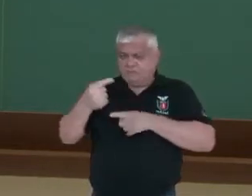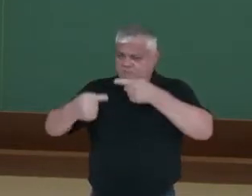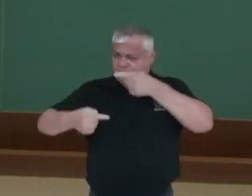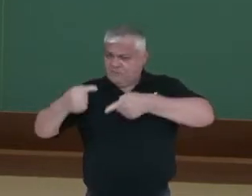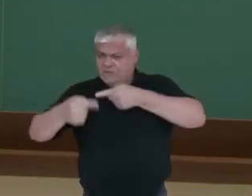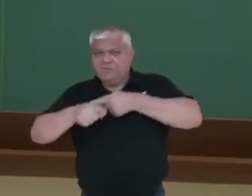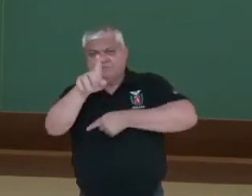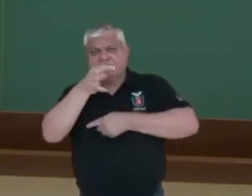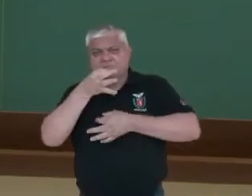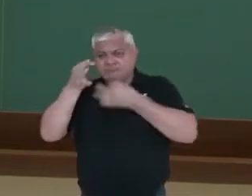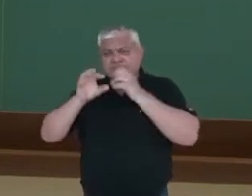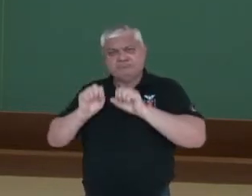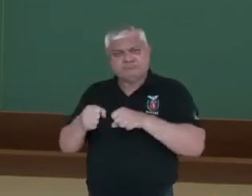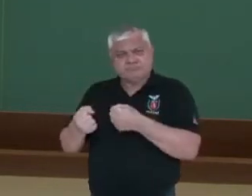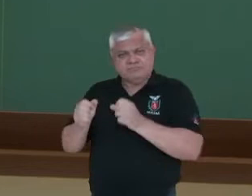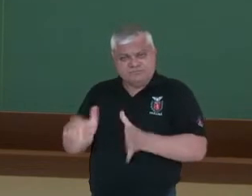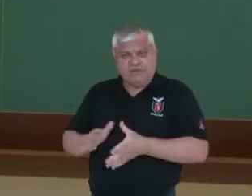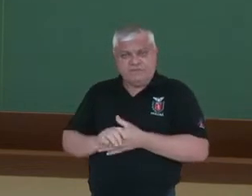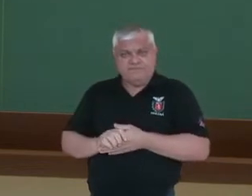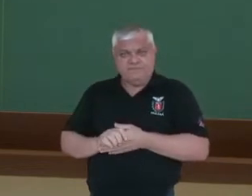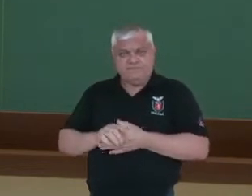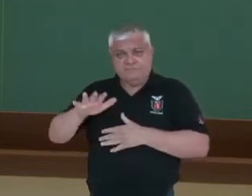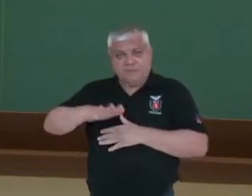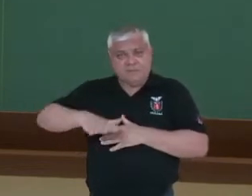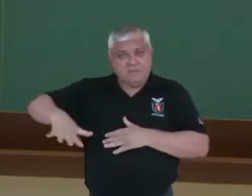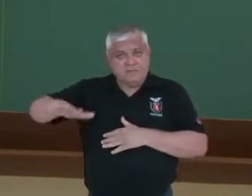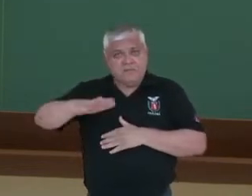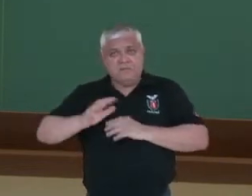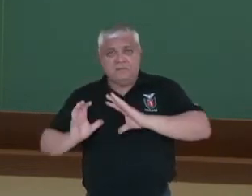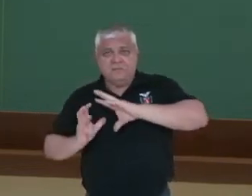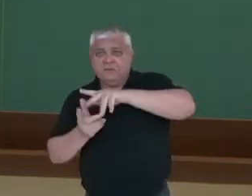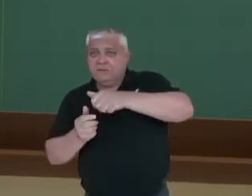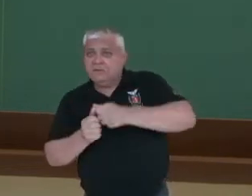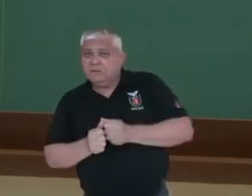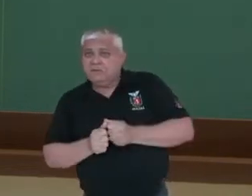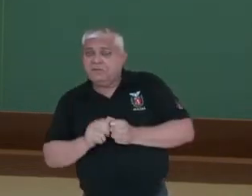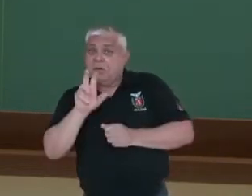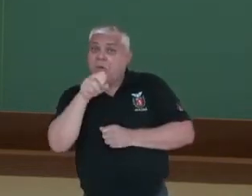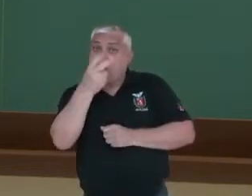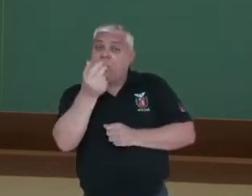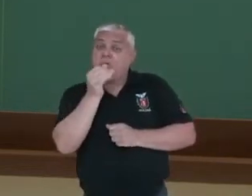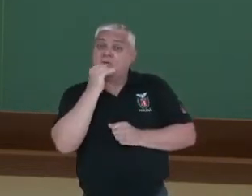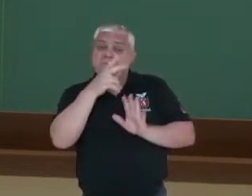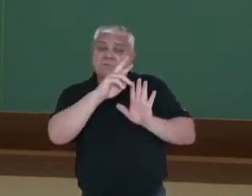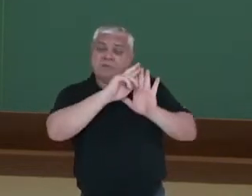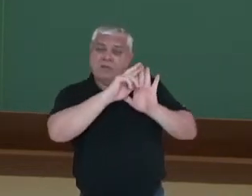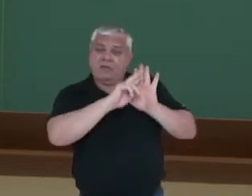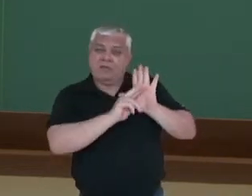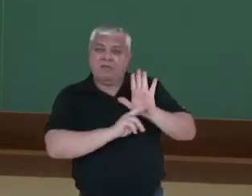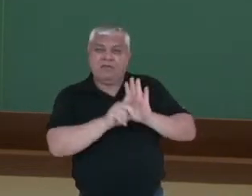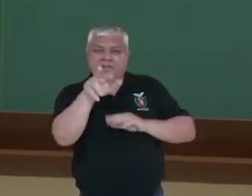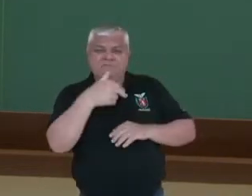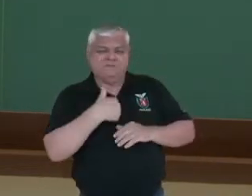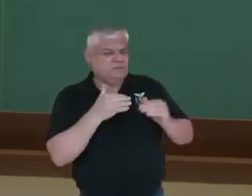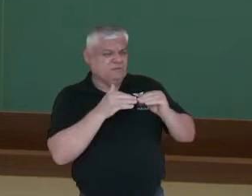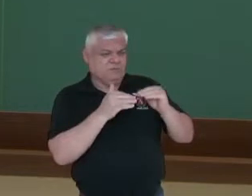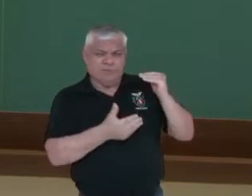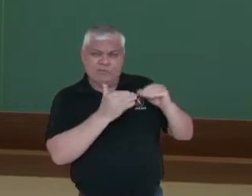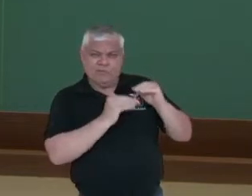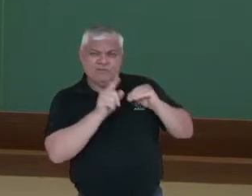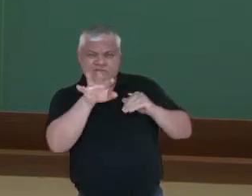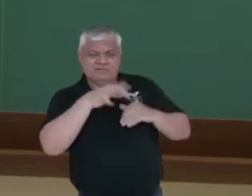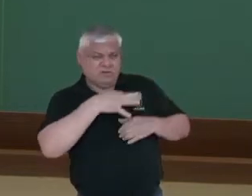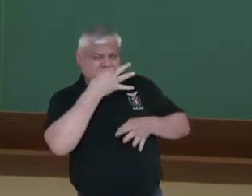Qualquer situação, meio ambiente, ou então, talvez uma regra que você tenha achado que não estava muito legal, já